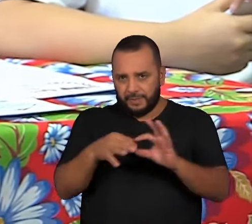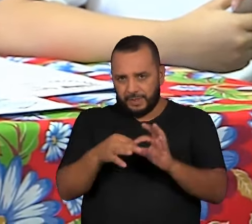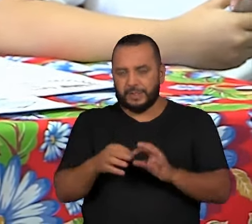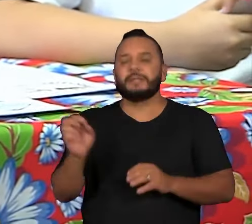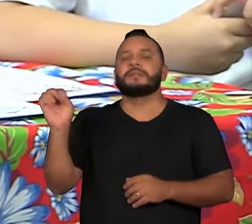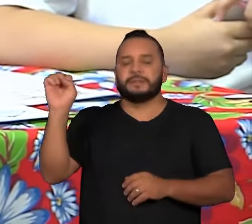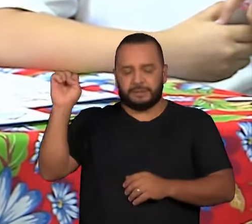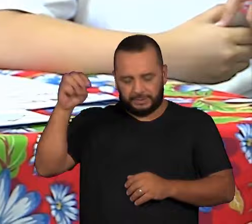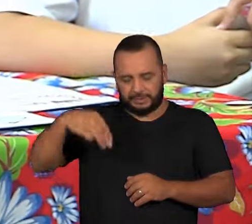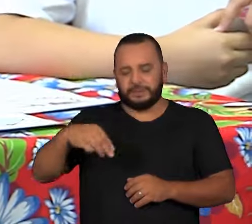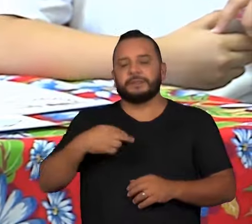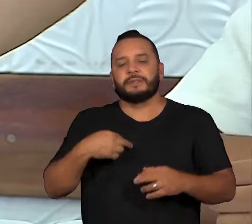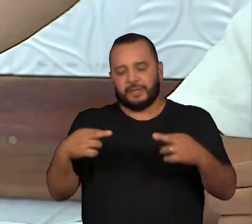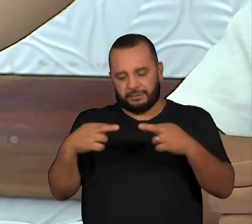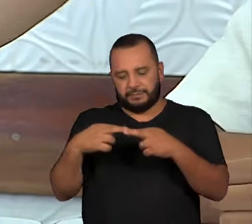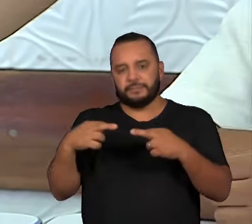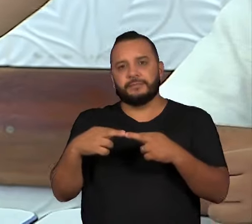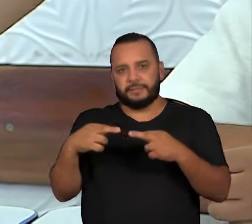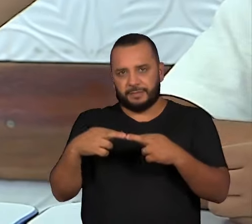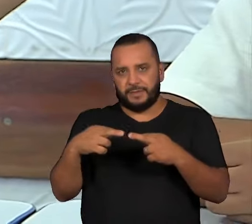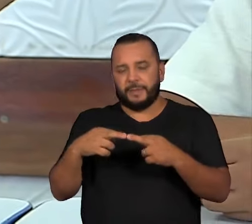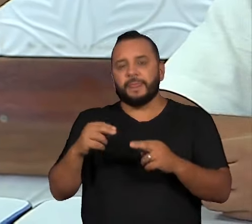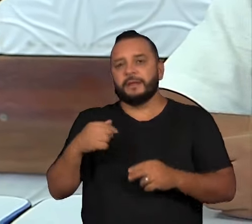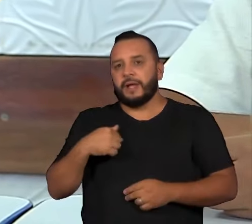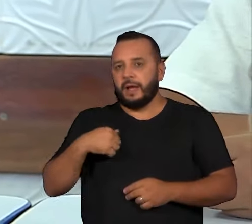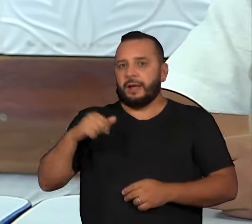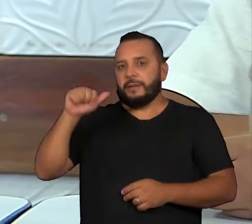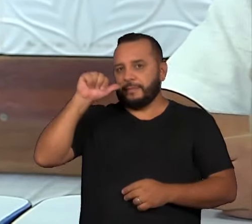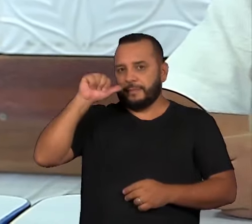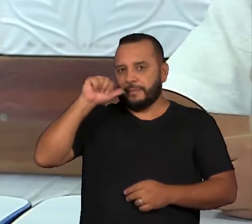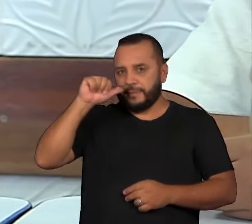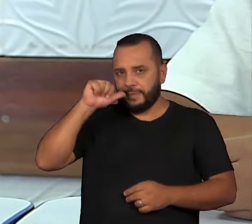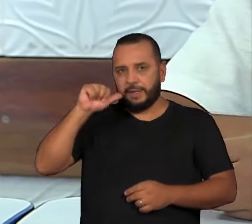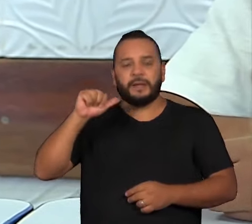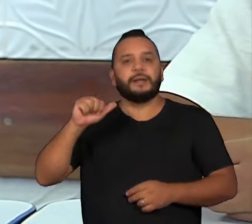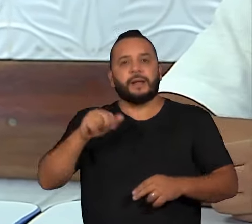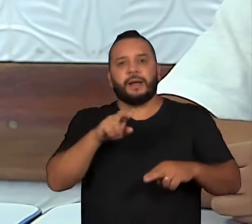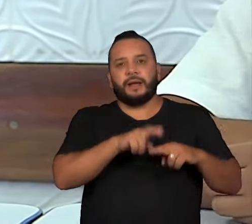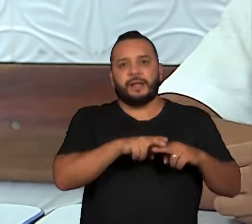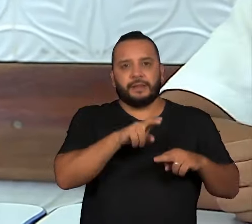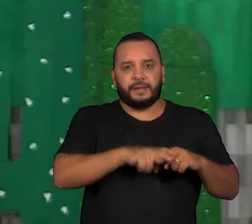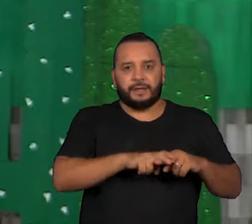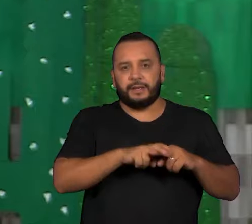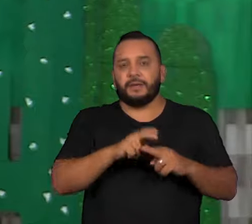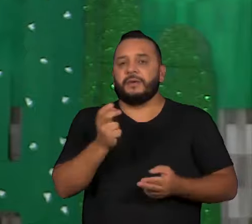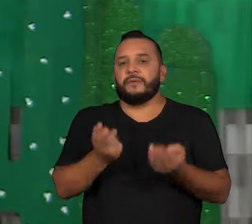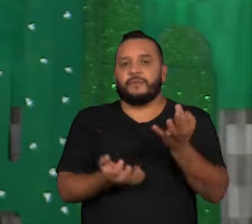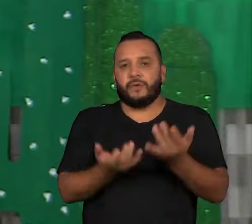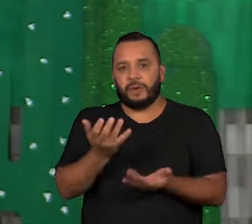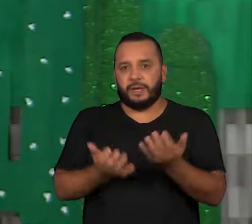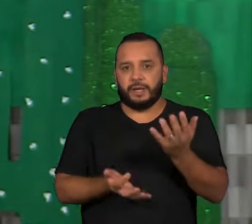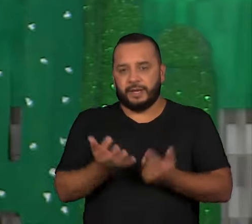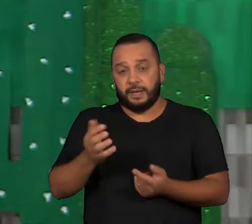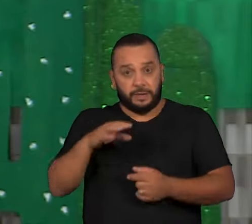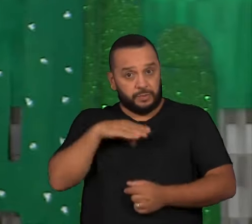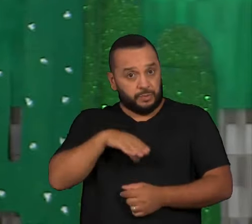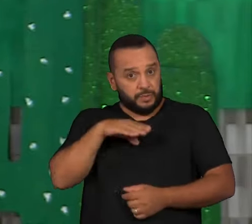com cadeira e com o que mais? Mamadeira rima com? Fogueira! Com as rimas, eles